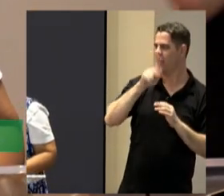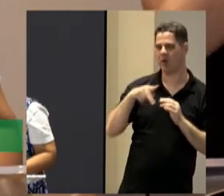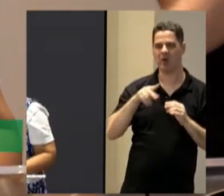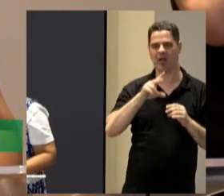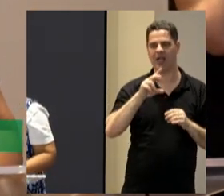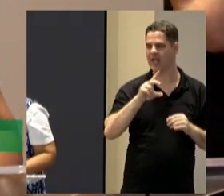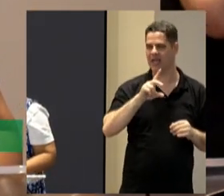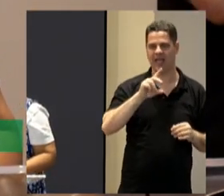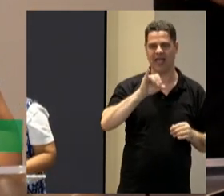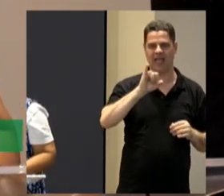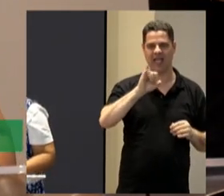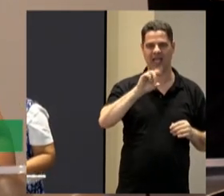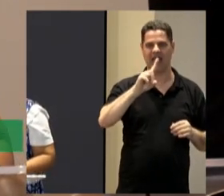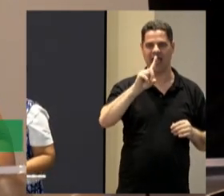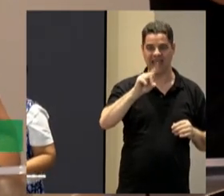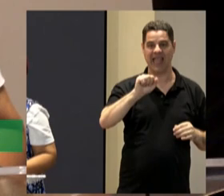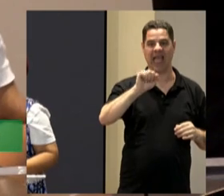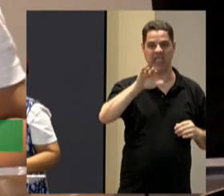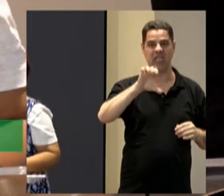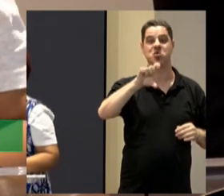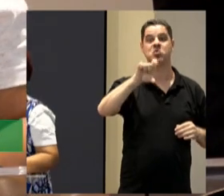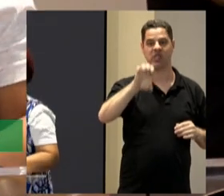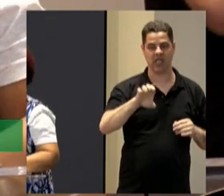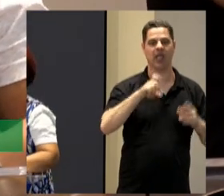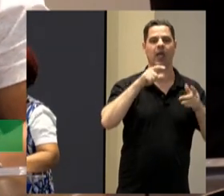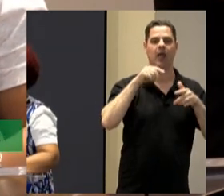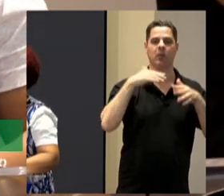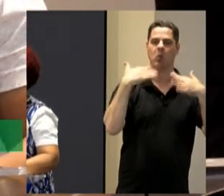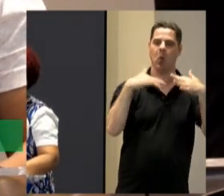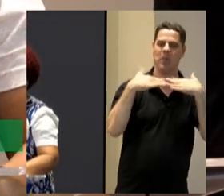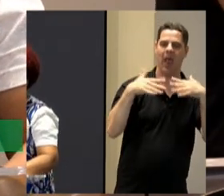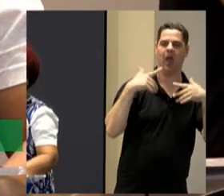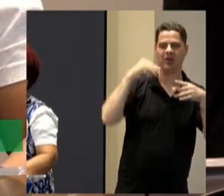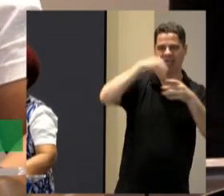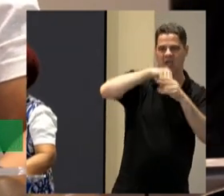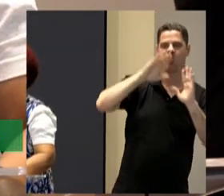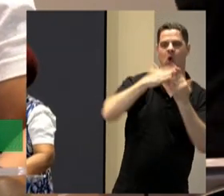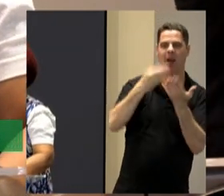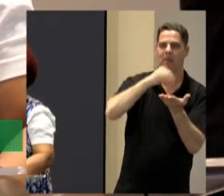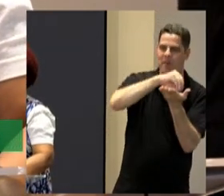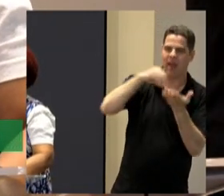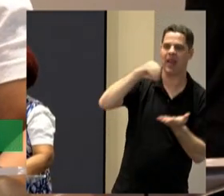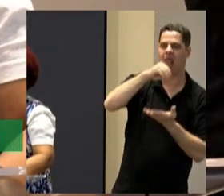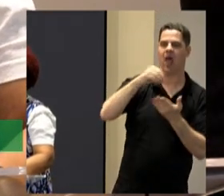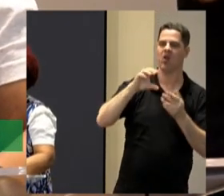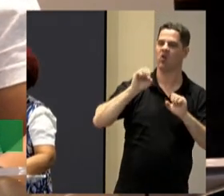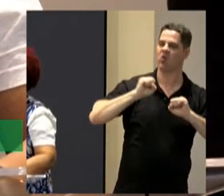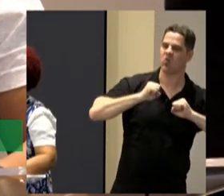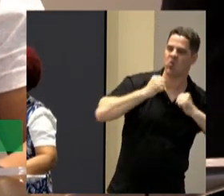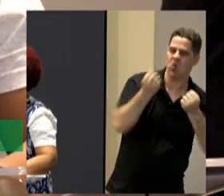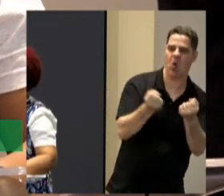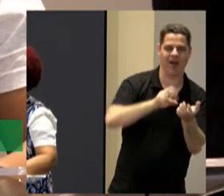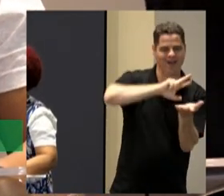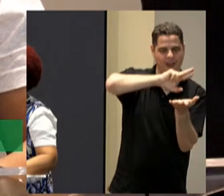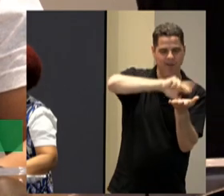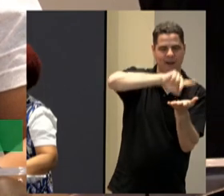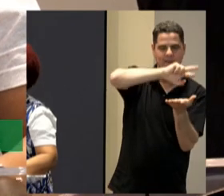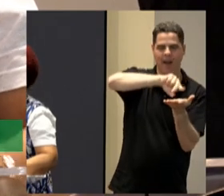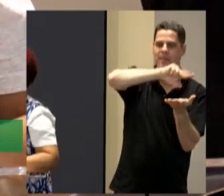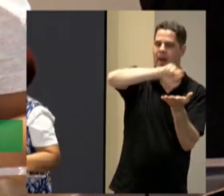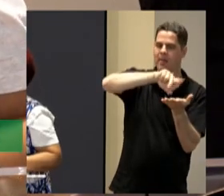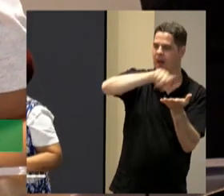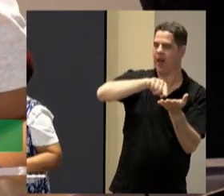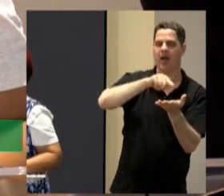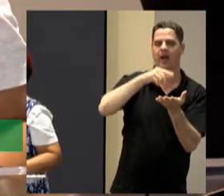ela tem feito não só esse movimento, ela tem feito movimentos de fortalecimento de outras redes.